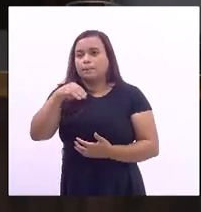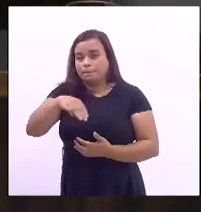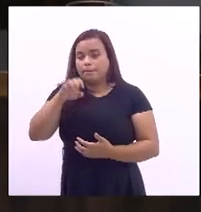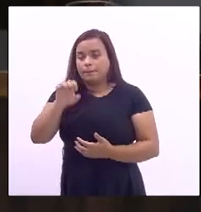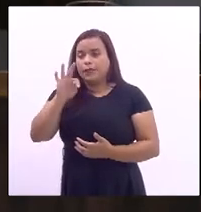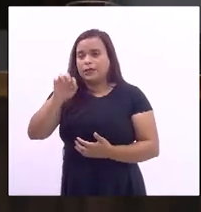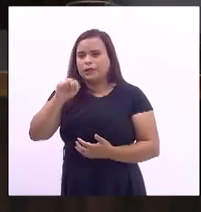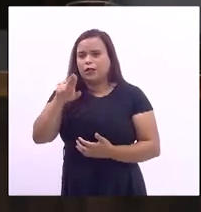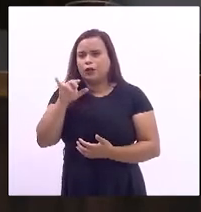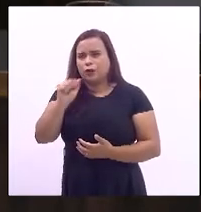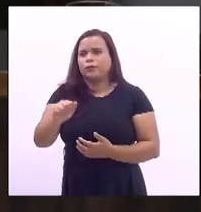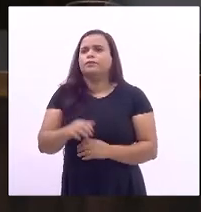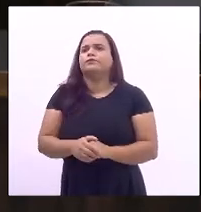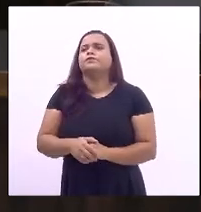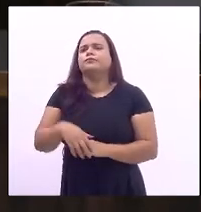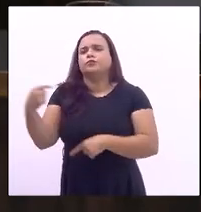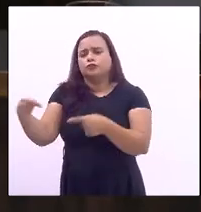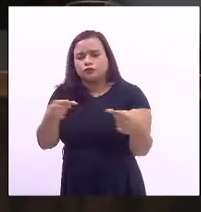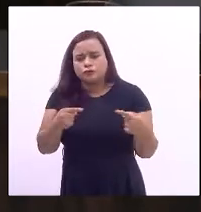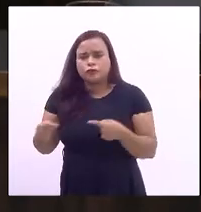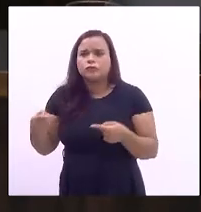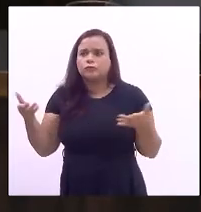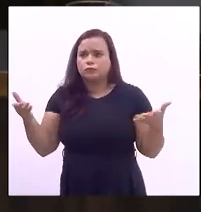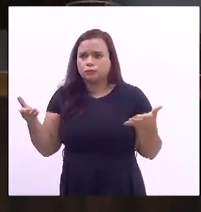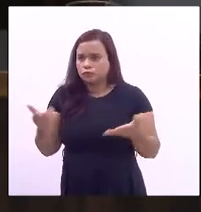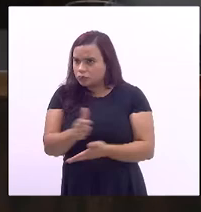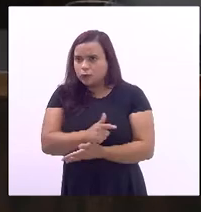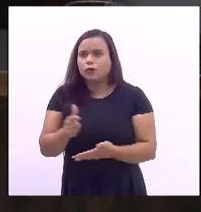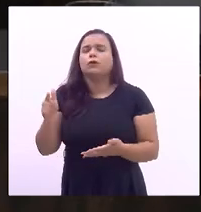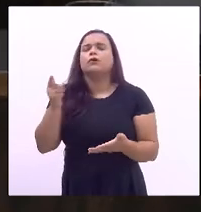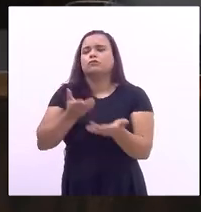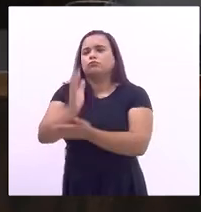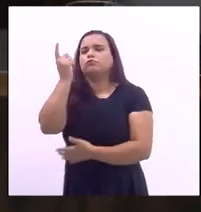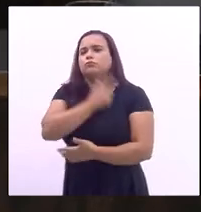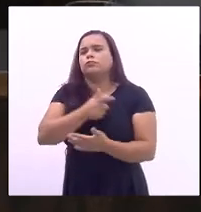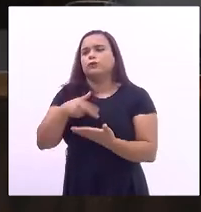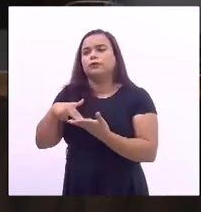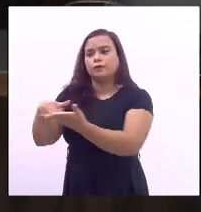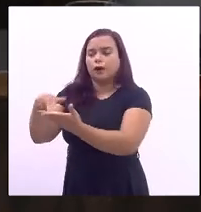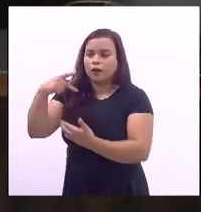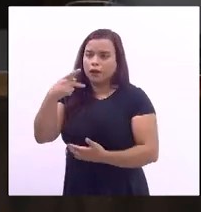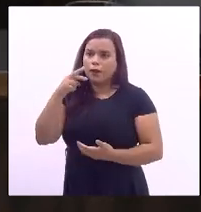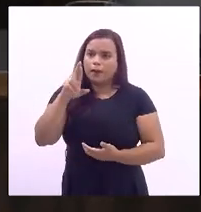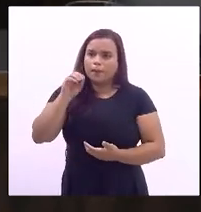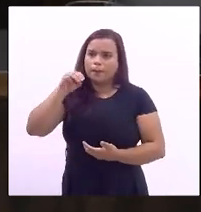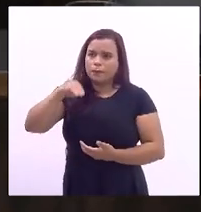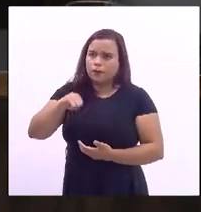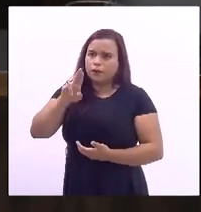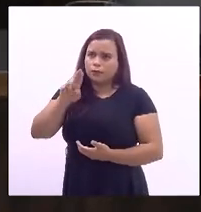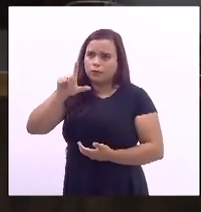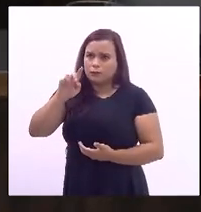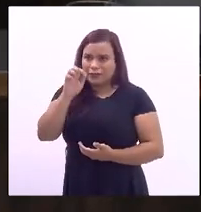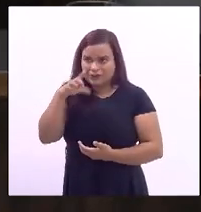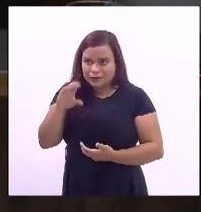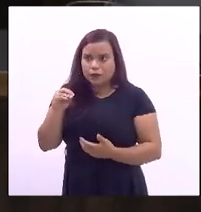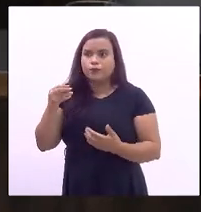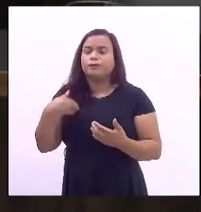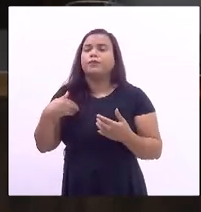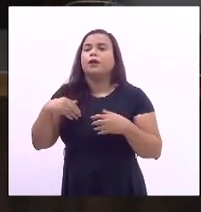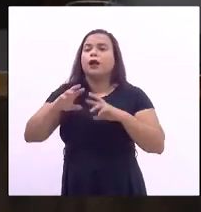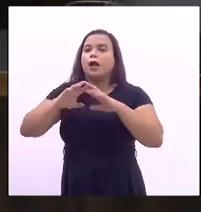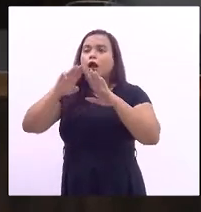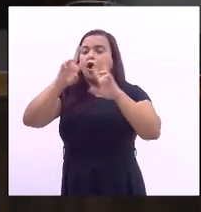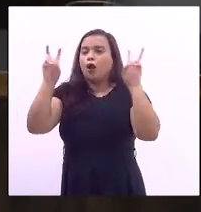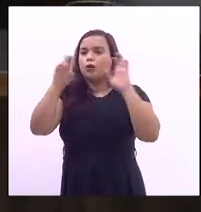9 líquida discute-se a discussão e votação seu de que aprovam permaneça opção aprovada vai à promulgação nada mais a tratar na ordem do